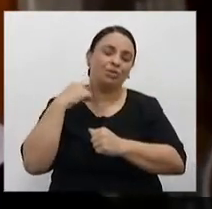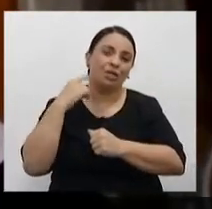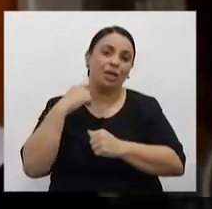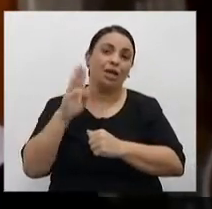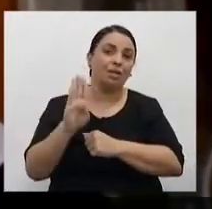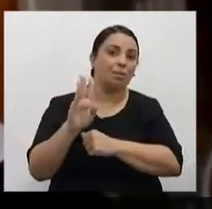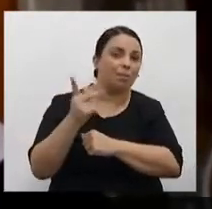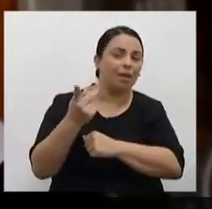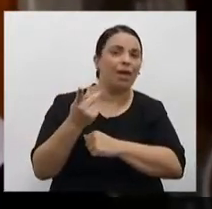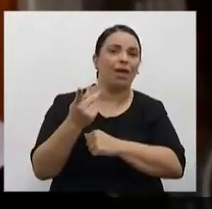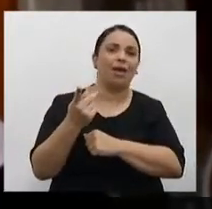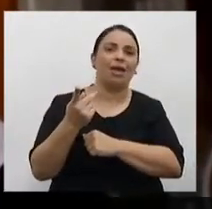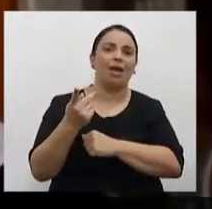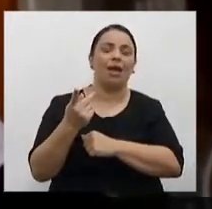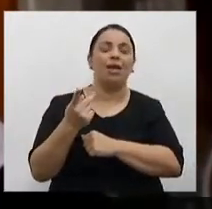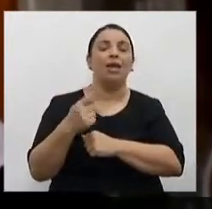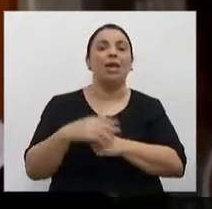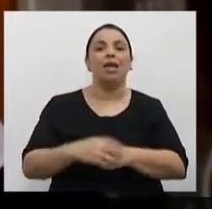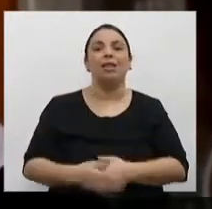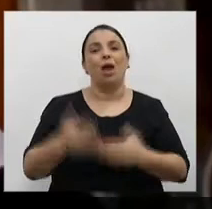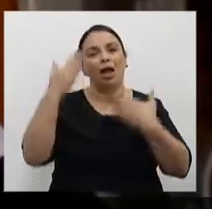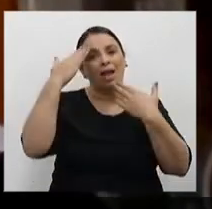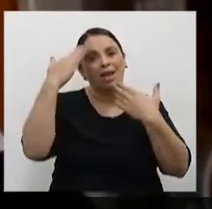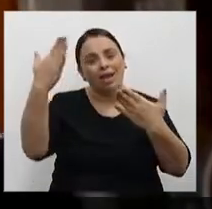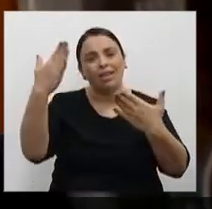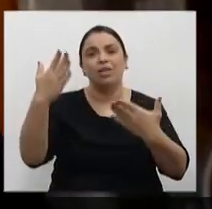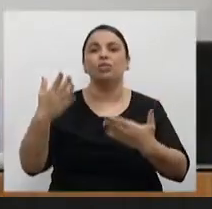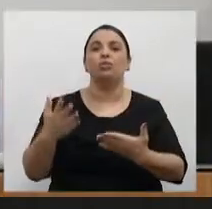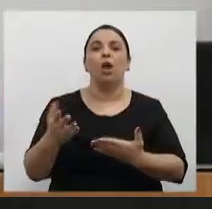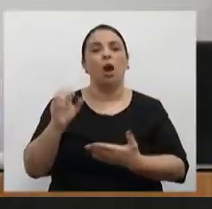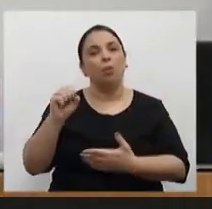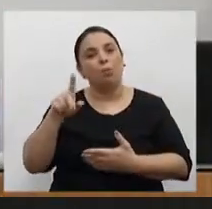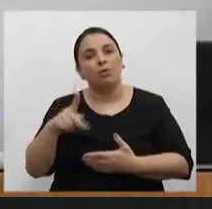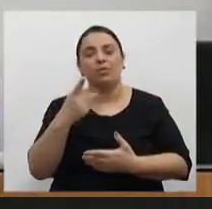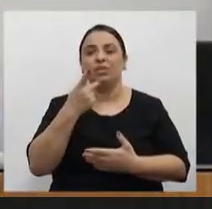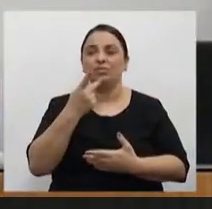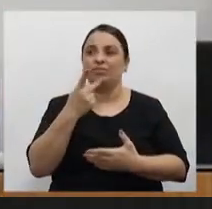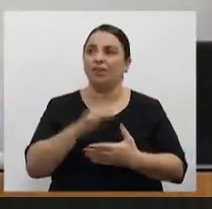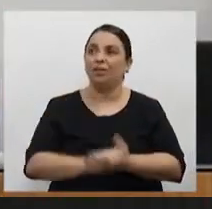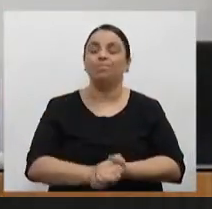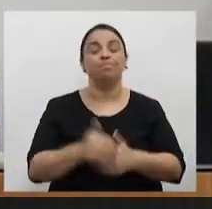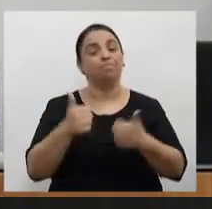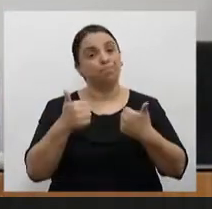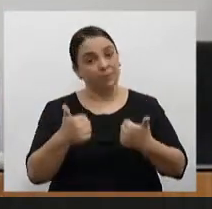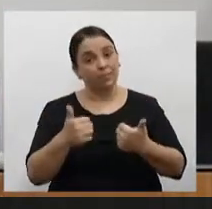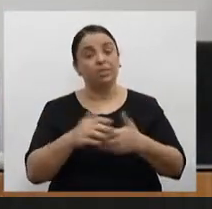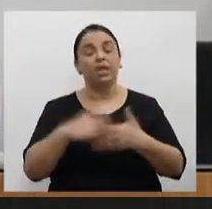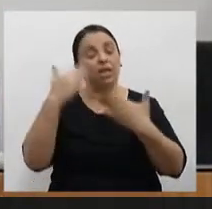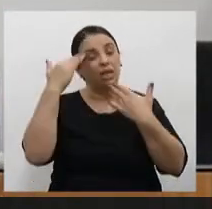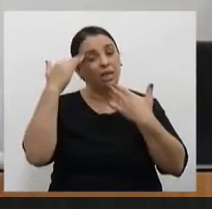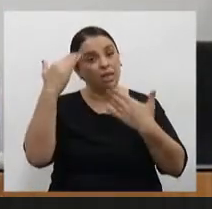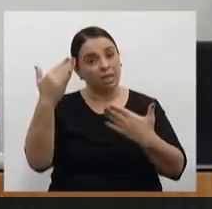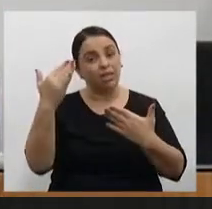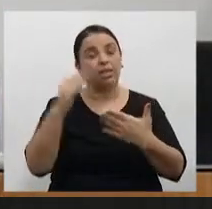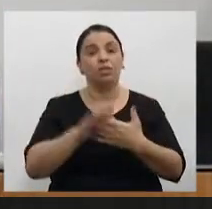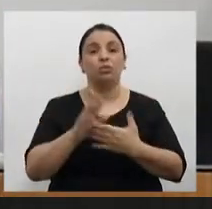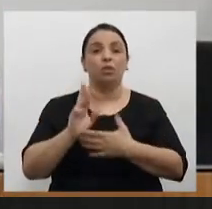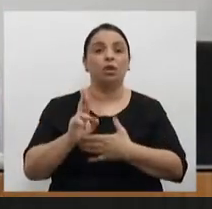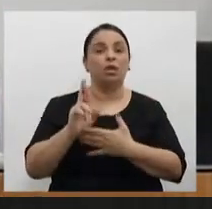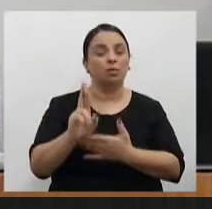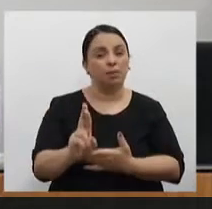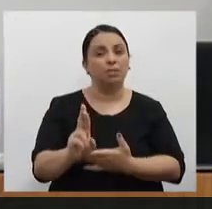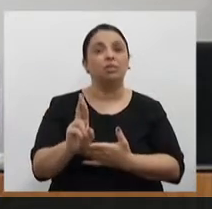que eu faço, agradeço a oportunidade pela fala. Muito bem, agradeço aí nosso